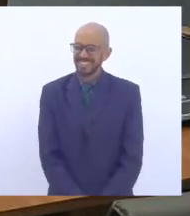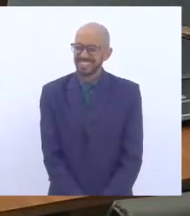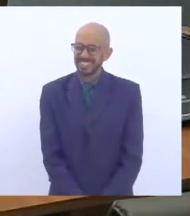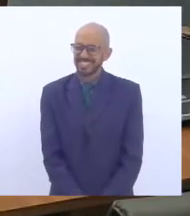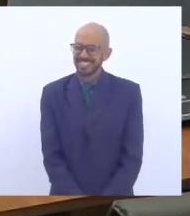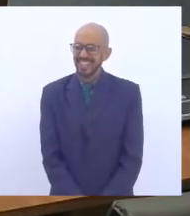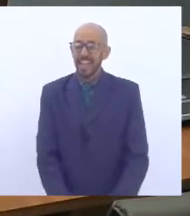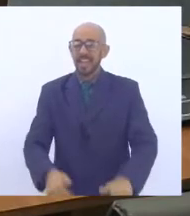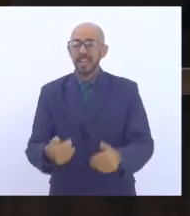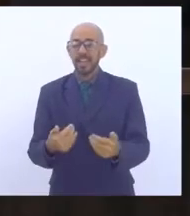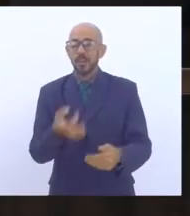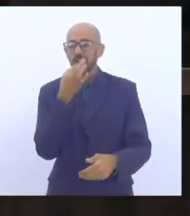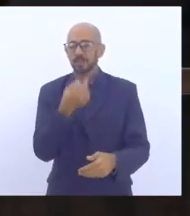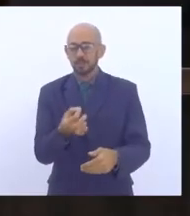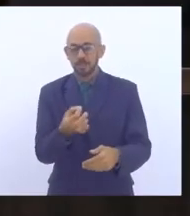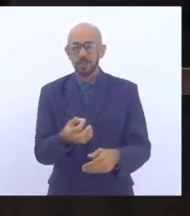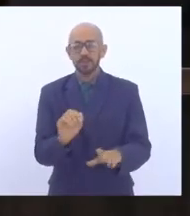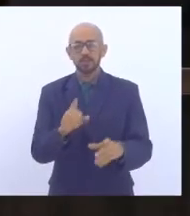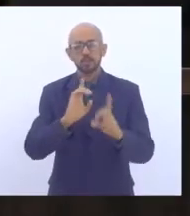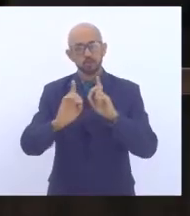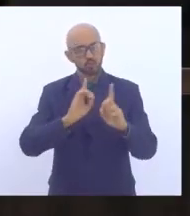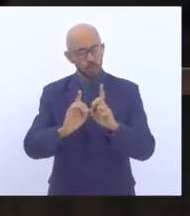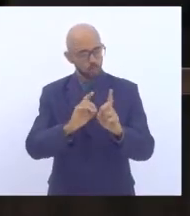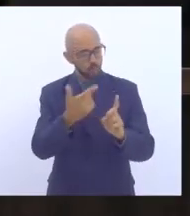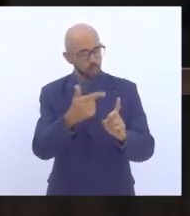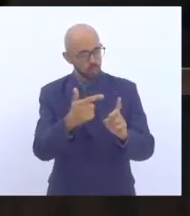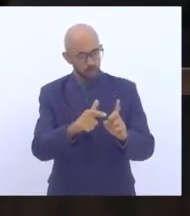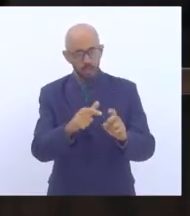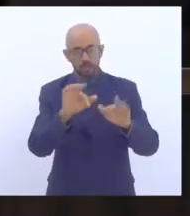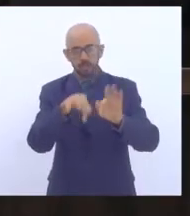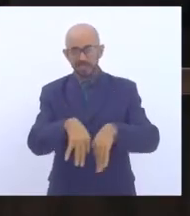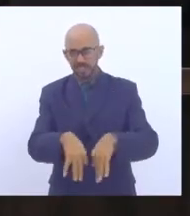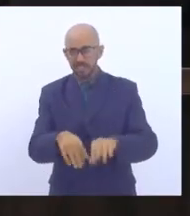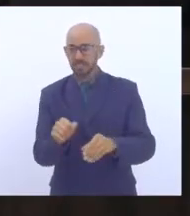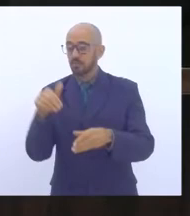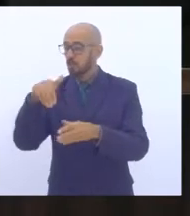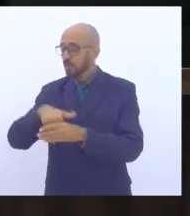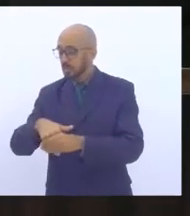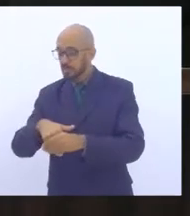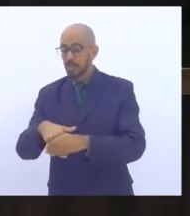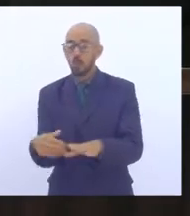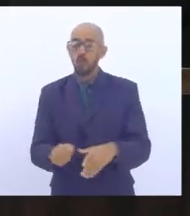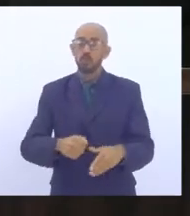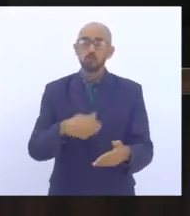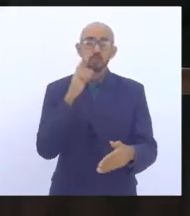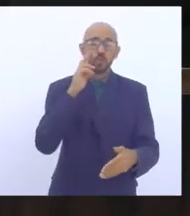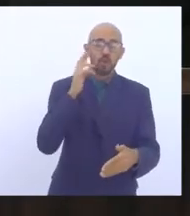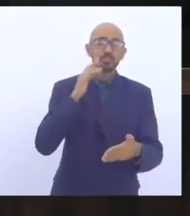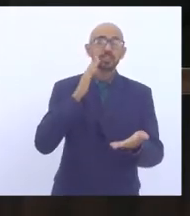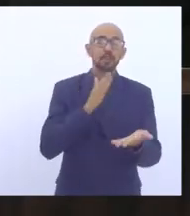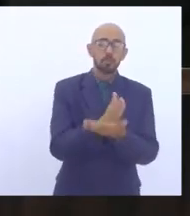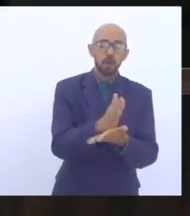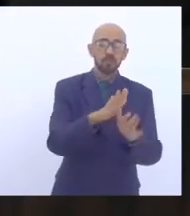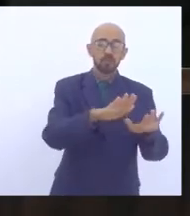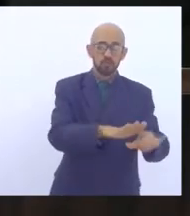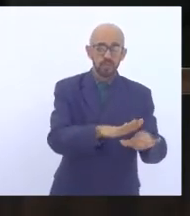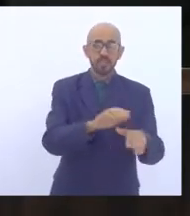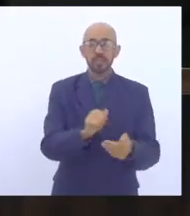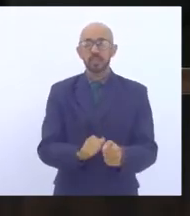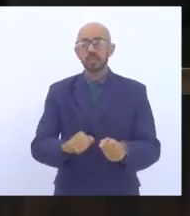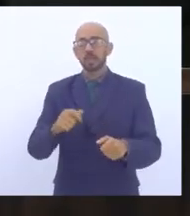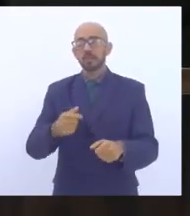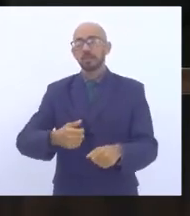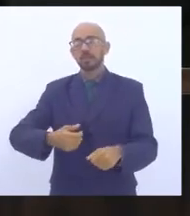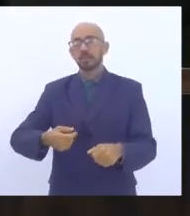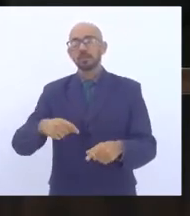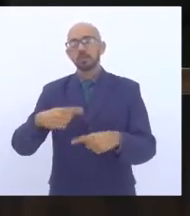e os pareceres emitidos discussão na Avenida que é discutir encerrada a discussão e votação de hoje que aprovam permaneçam Como estão aprovado e primeira